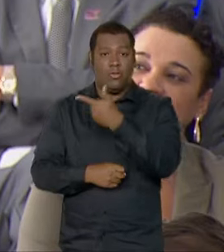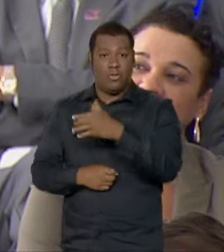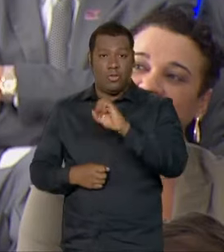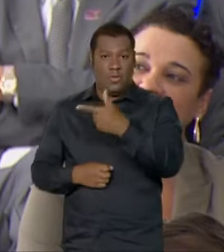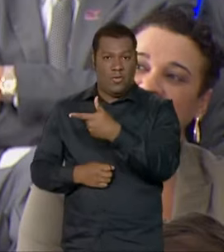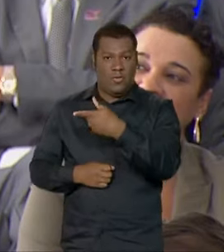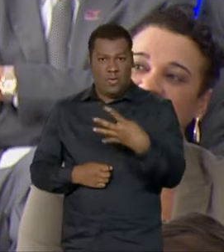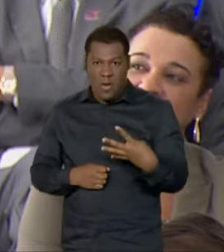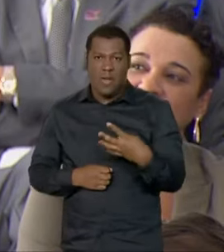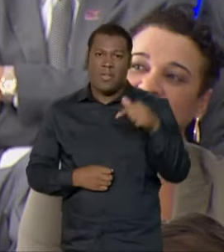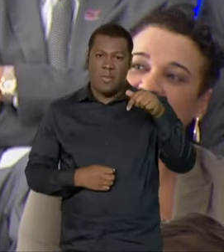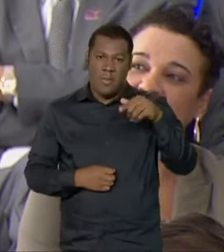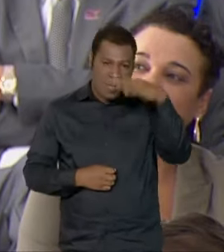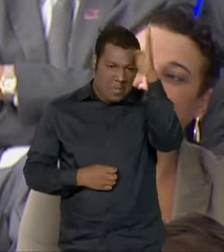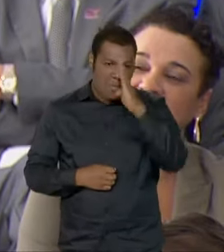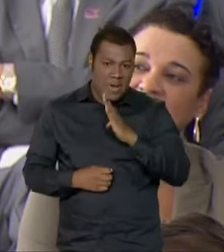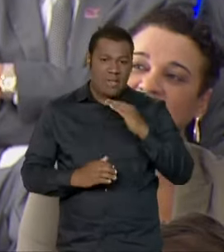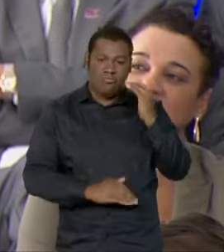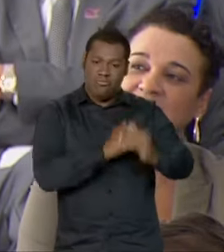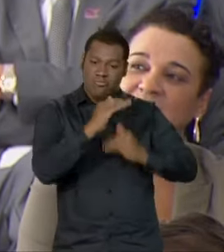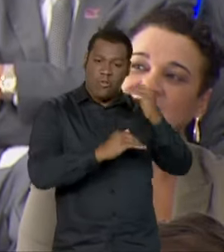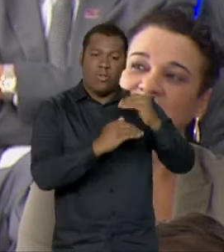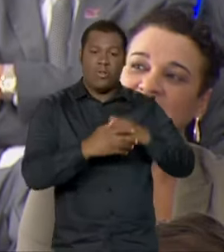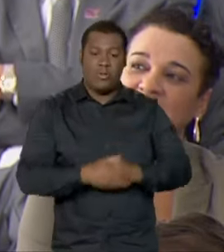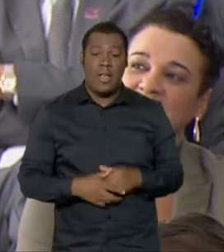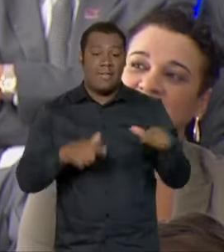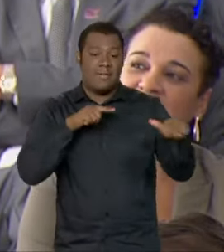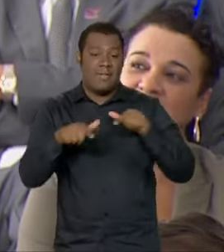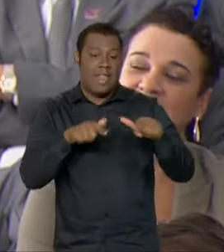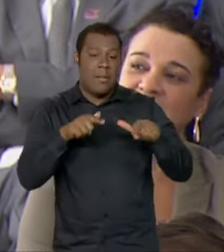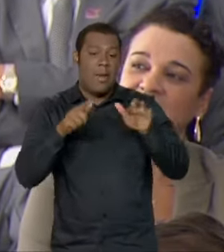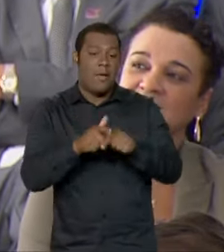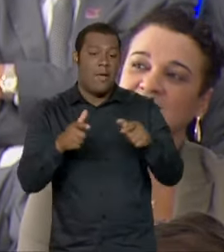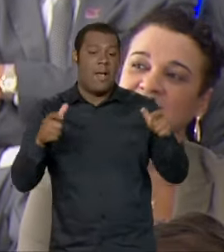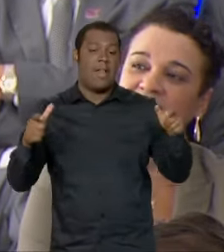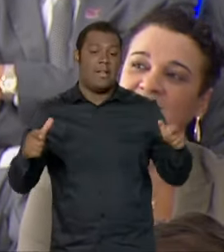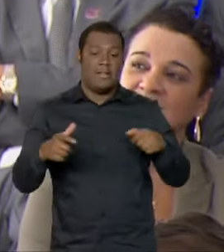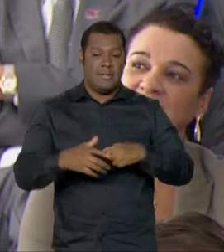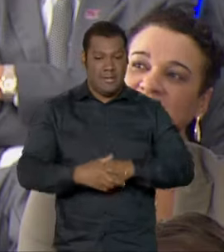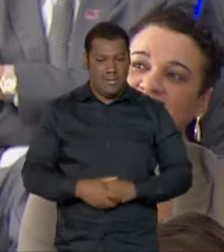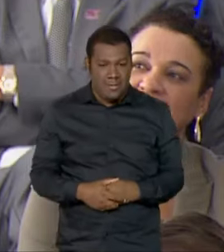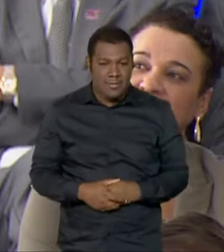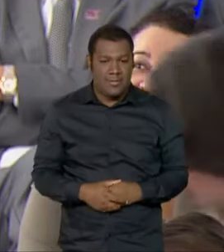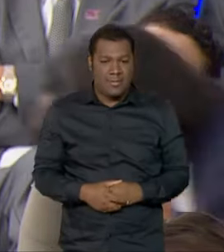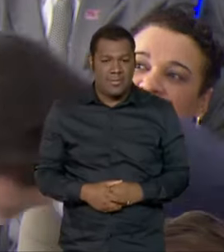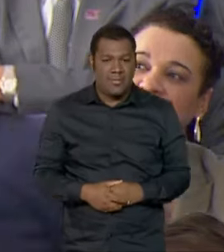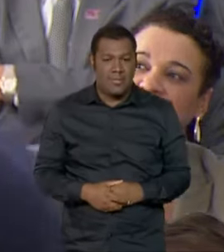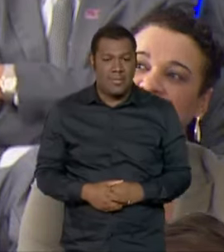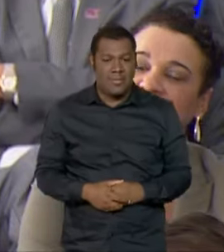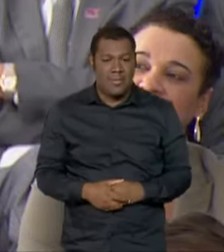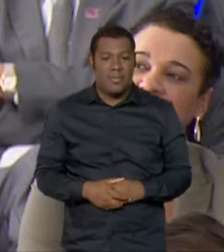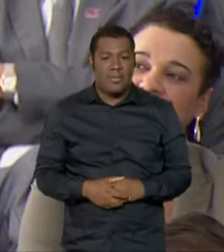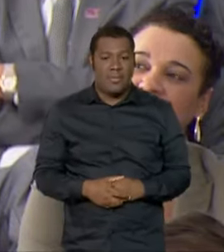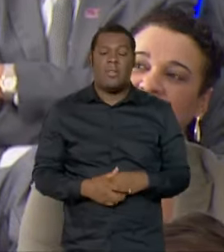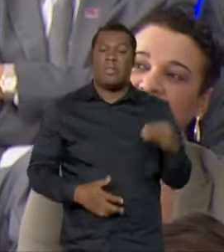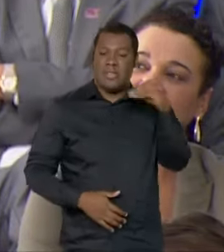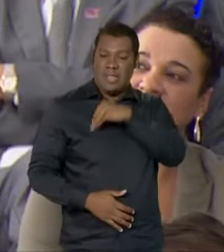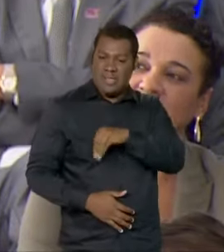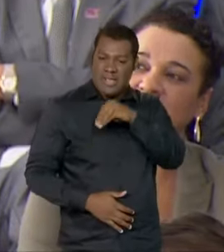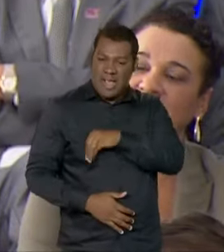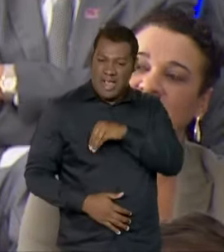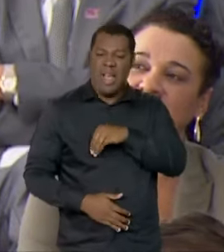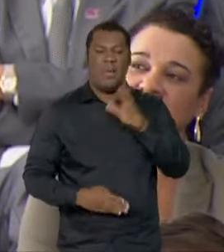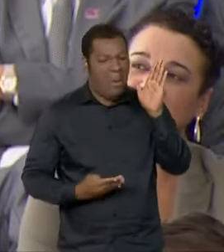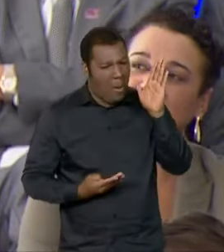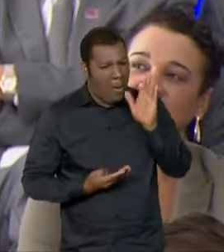do que vocês falaram até agora. Os empregos vão ser gerados mais do que vocês imaginaram até agora. A massa salarial